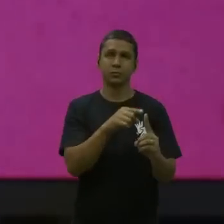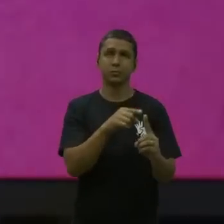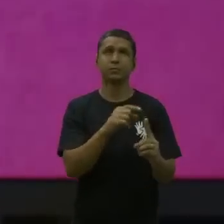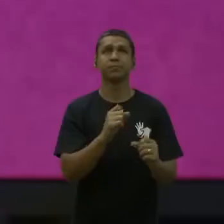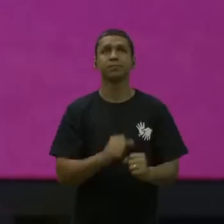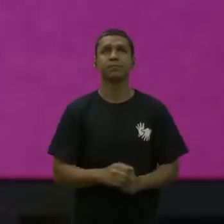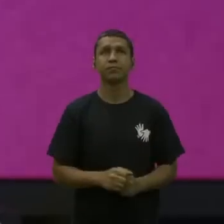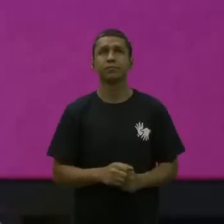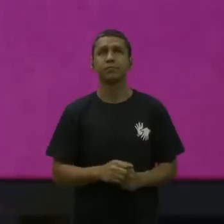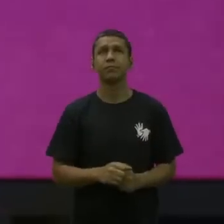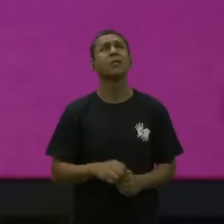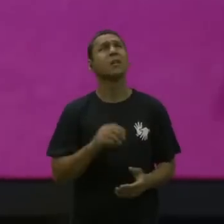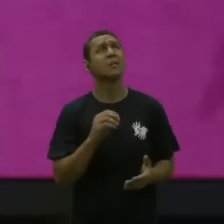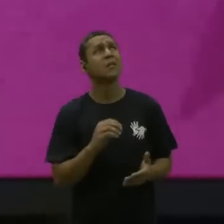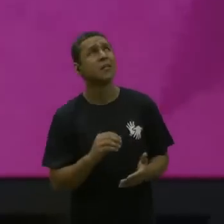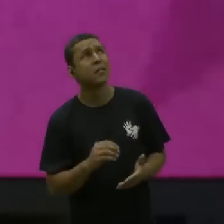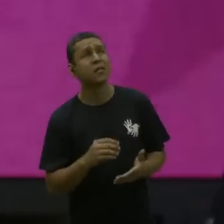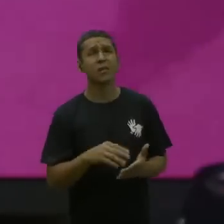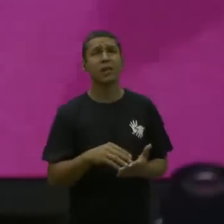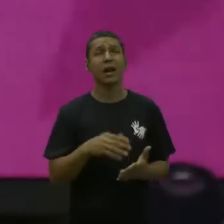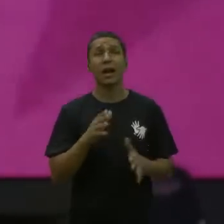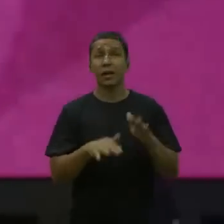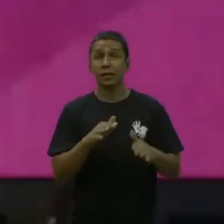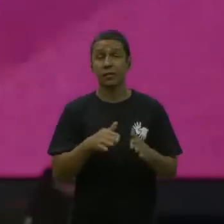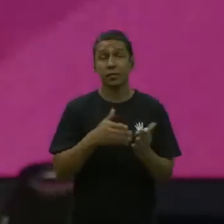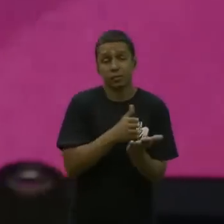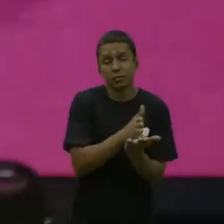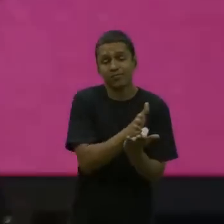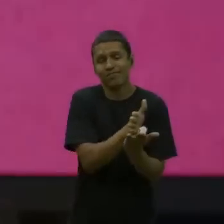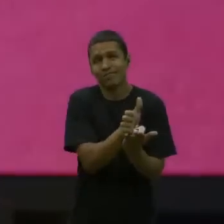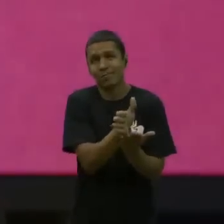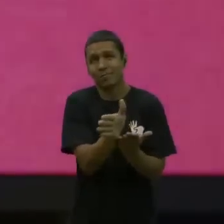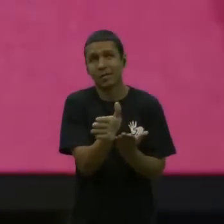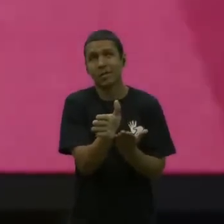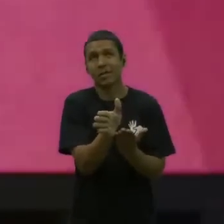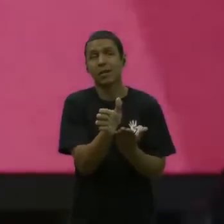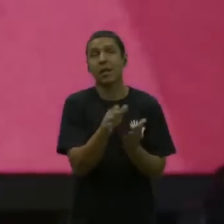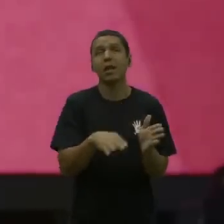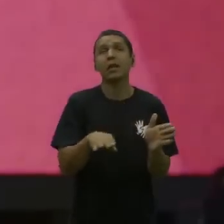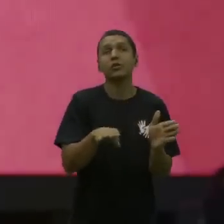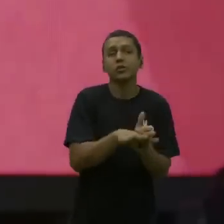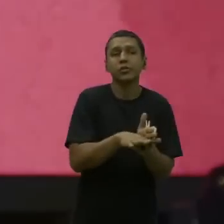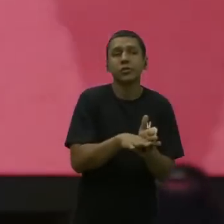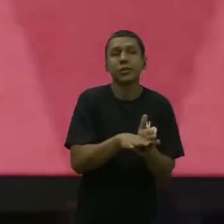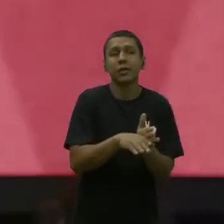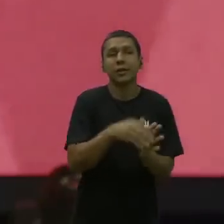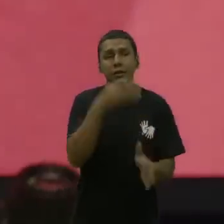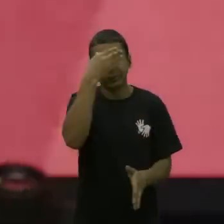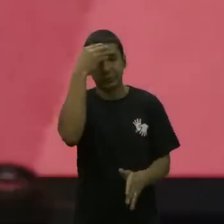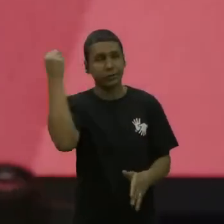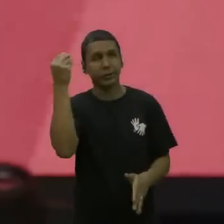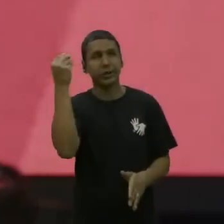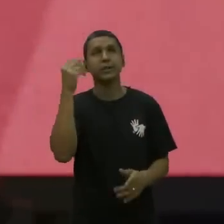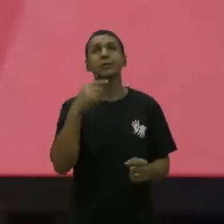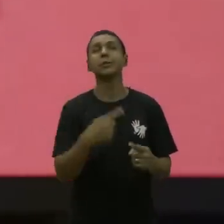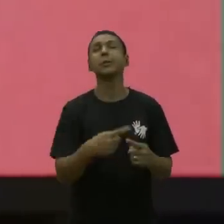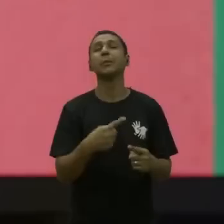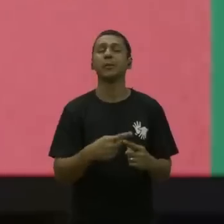O que faz muita gente cair e se perder é chegar e esquecer porque é que